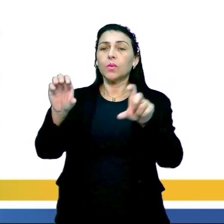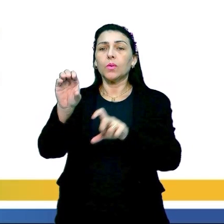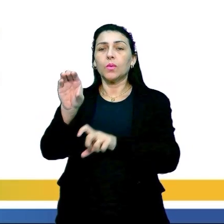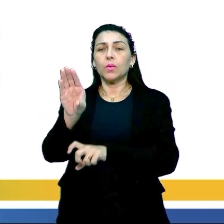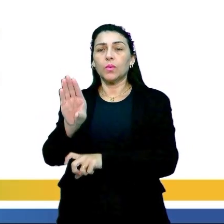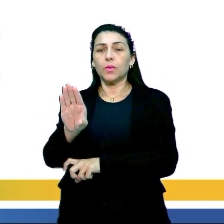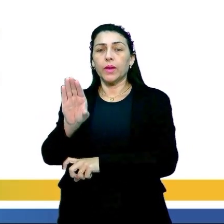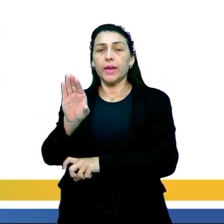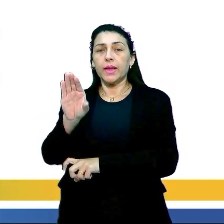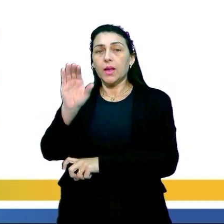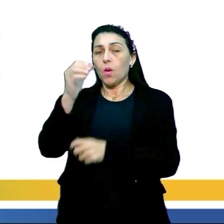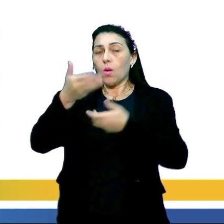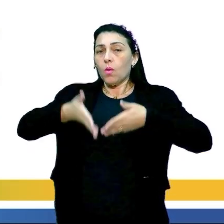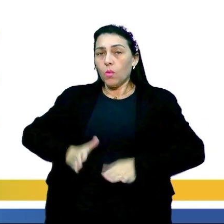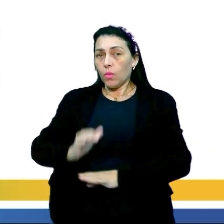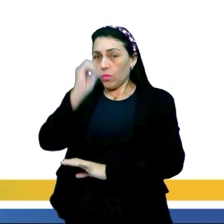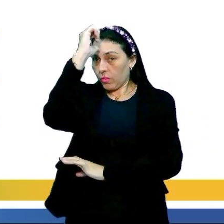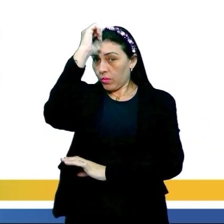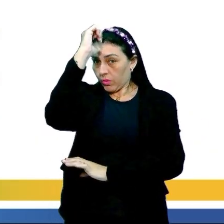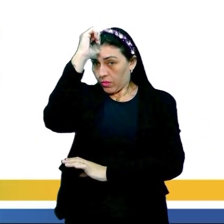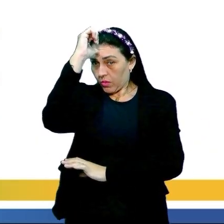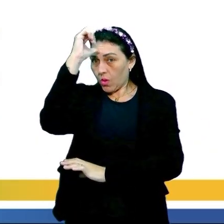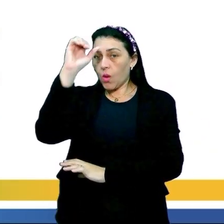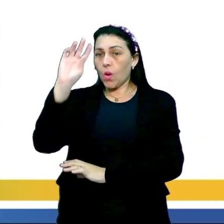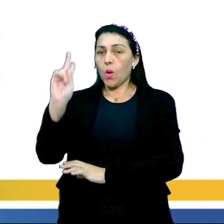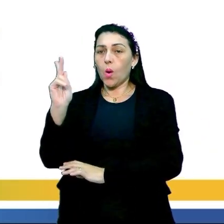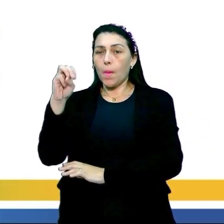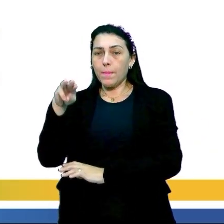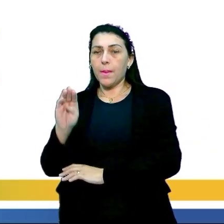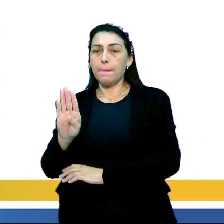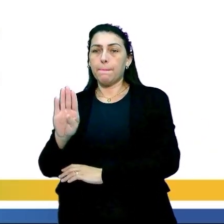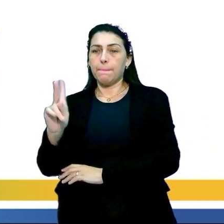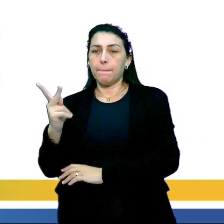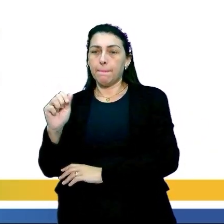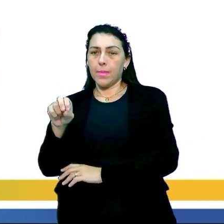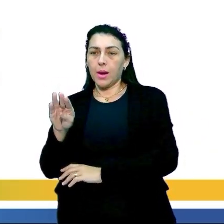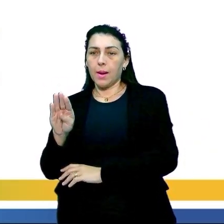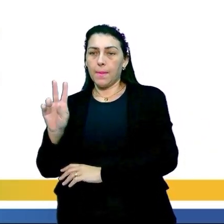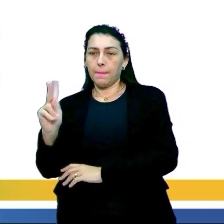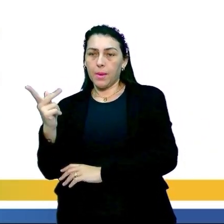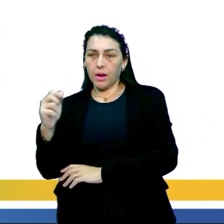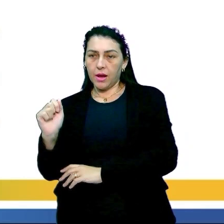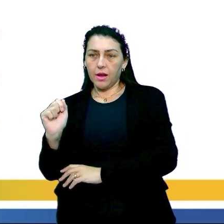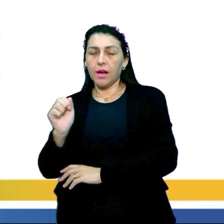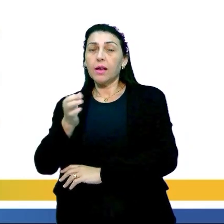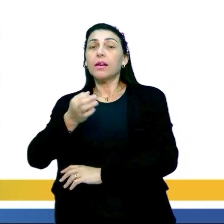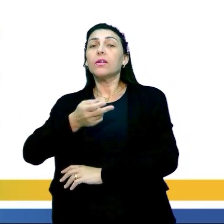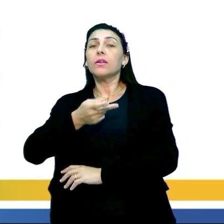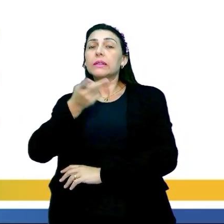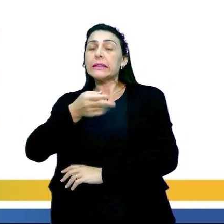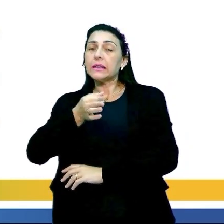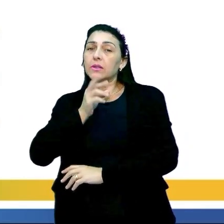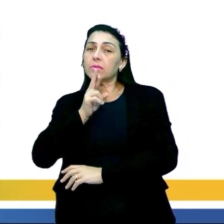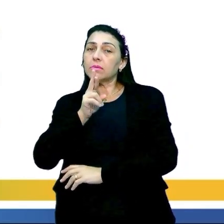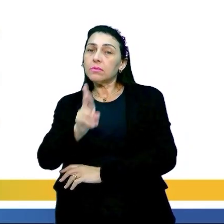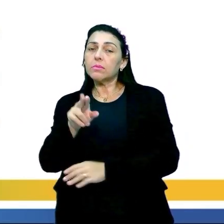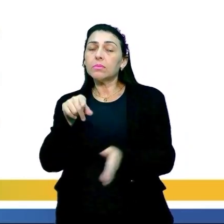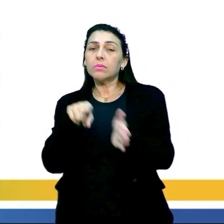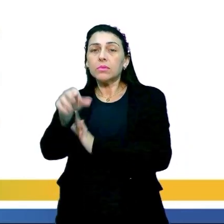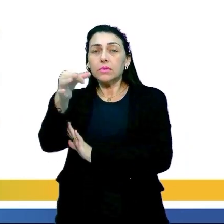do indiano Homi Bhabha, é correto afirmar que, letra A,